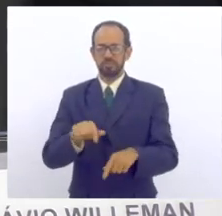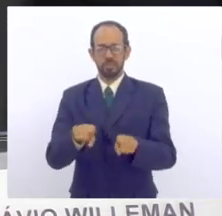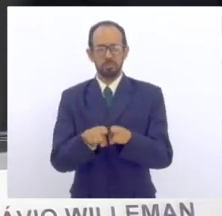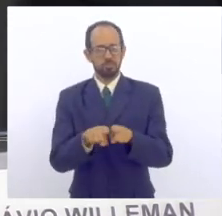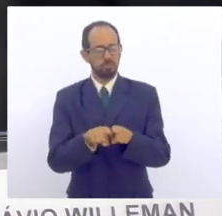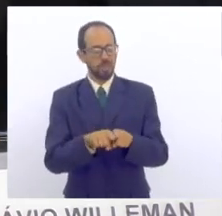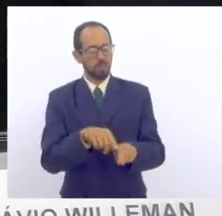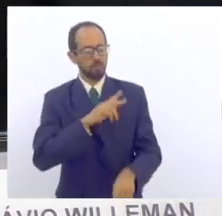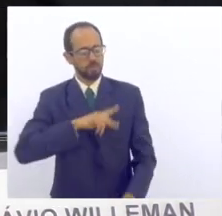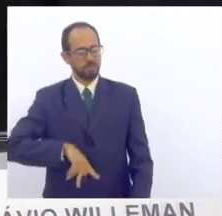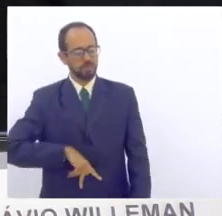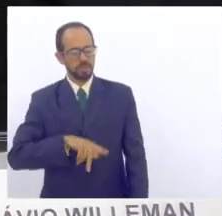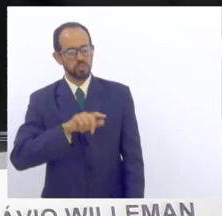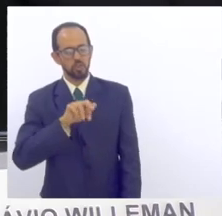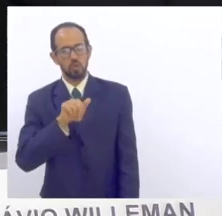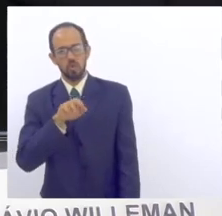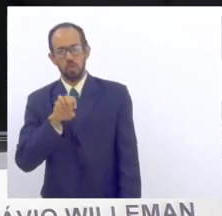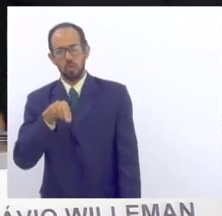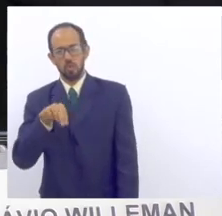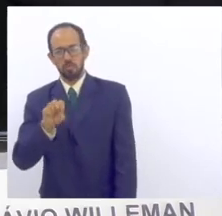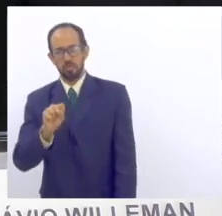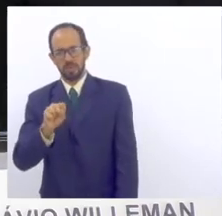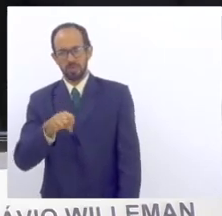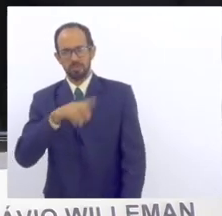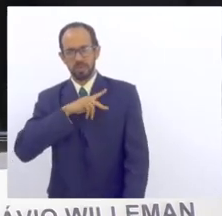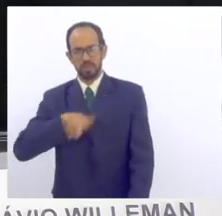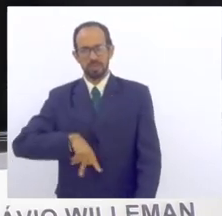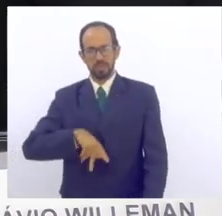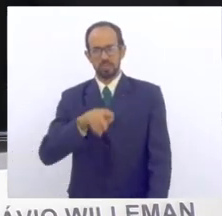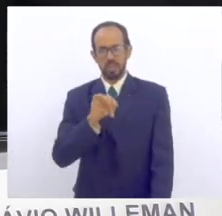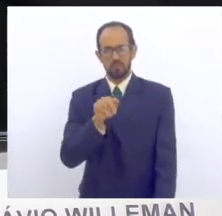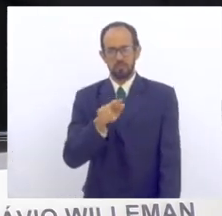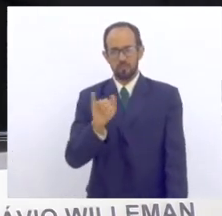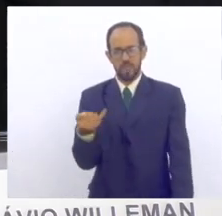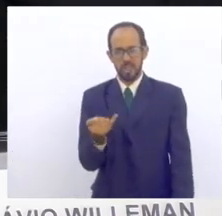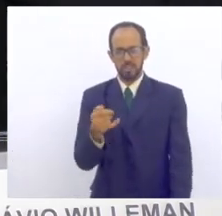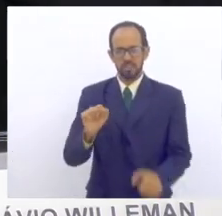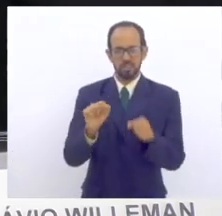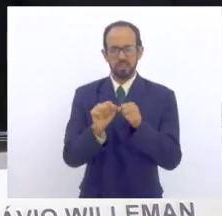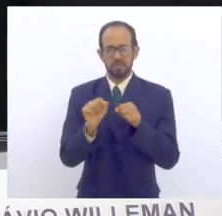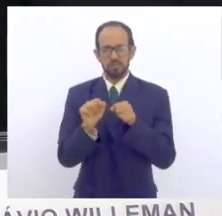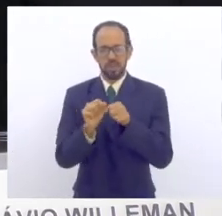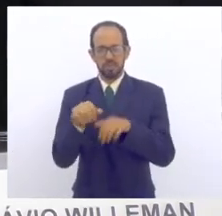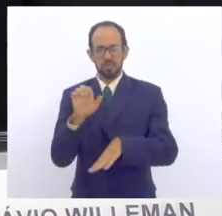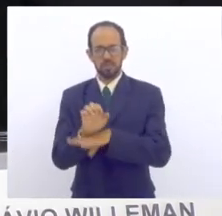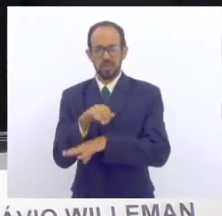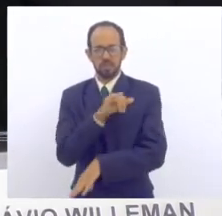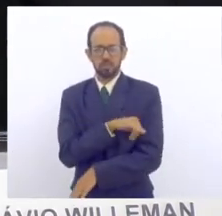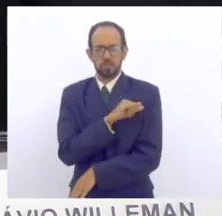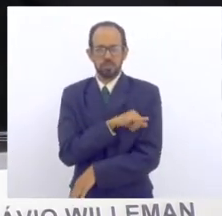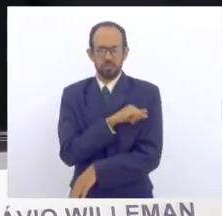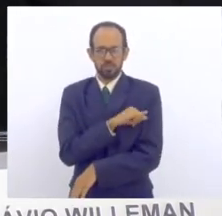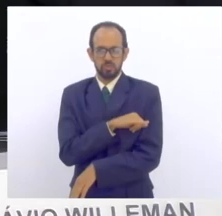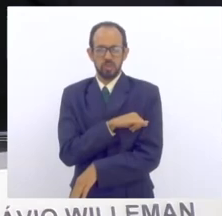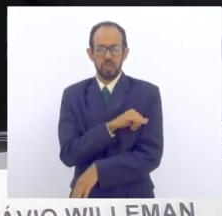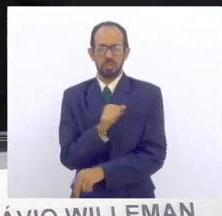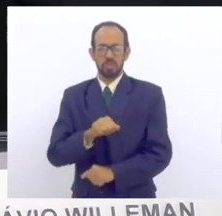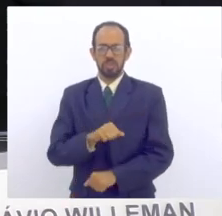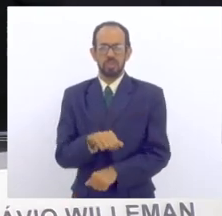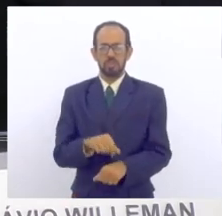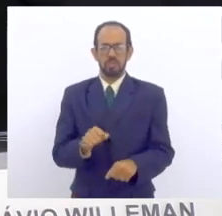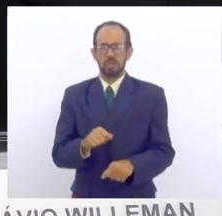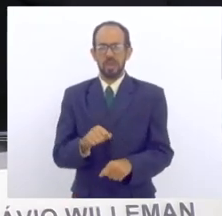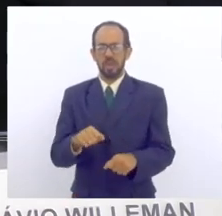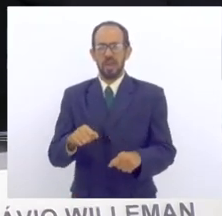a presídio aferj e faz do Estado do Rio de Janeiro de muitos Fluminenses a felicidade para o nosso